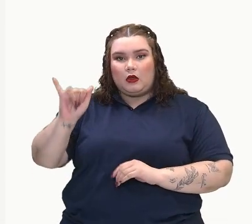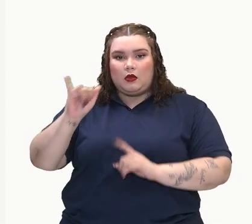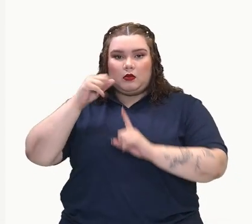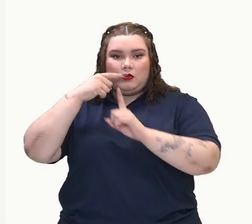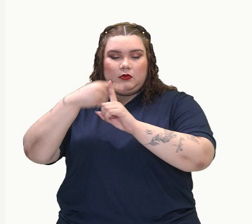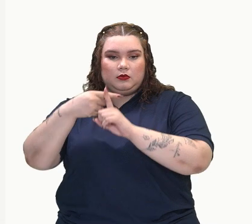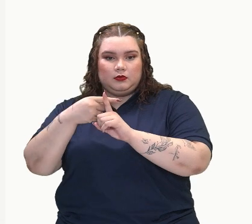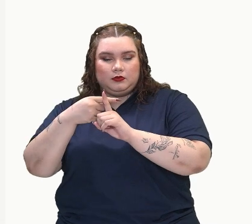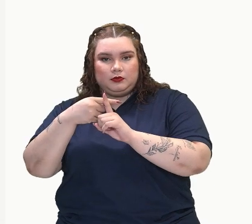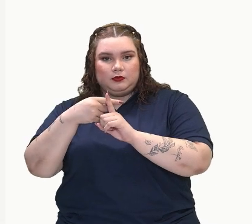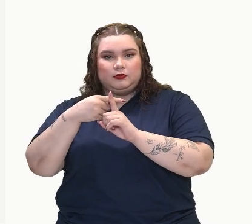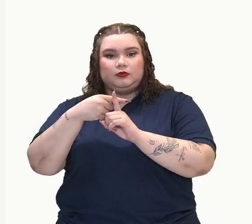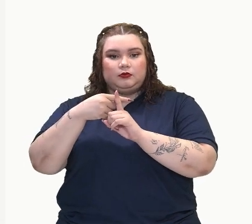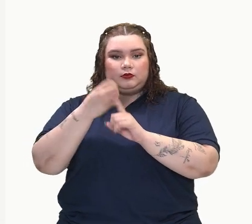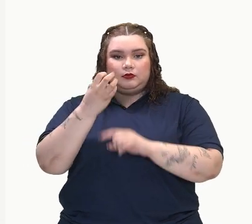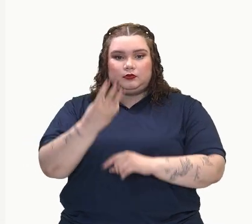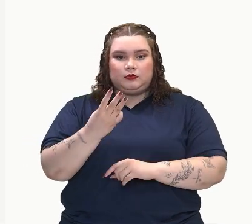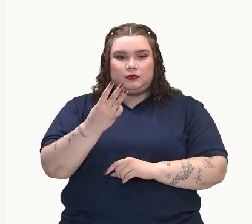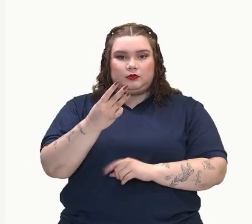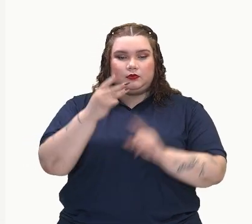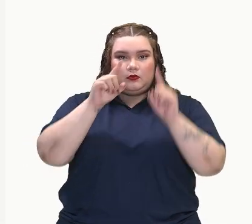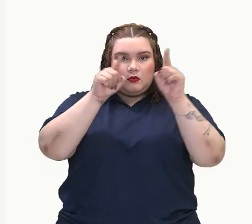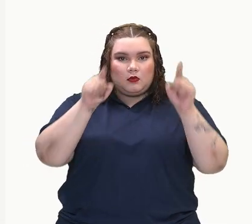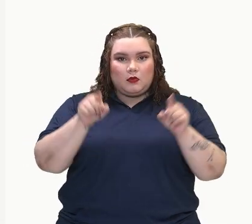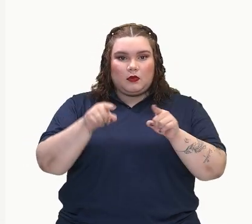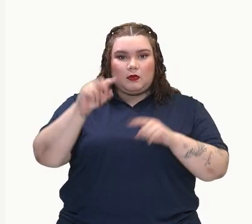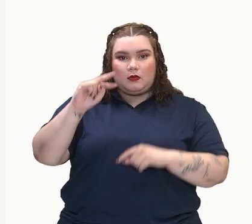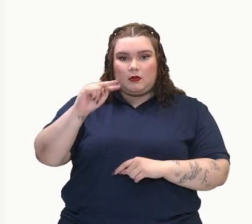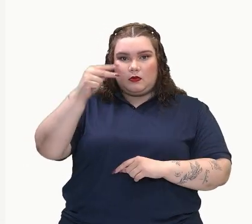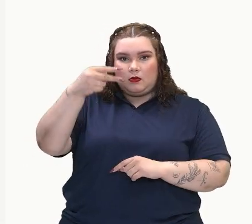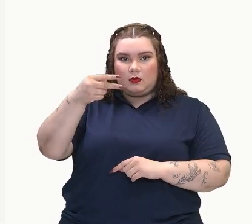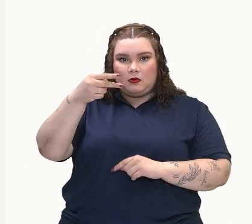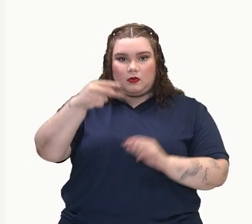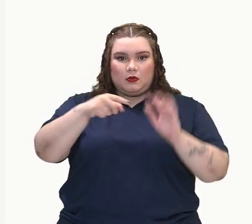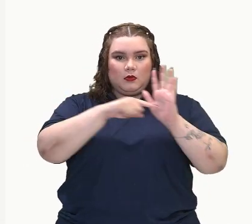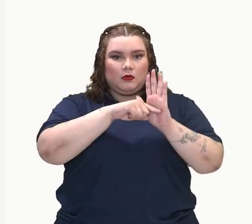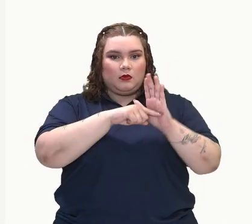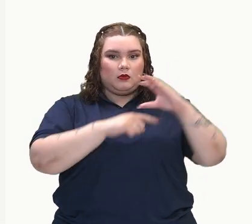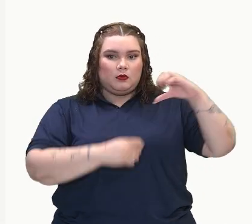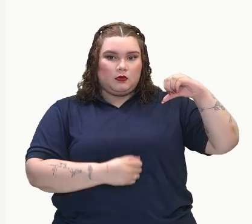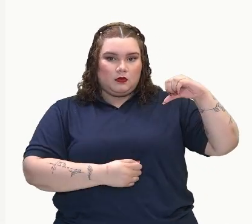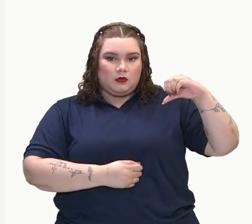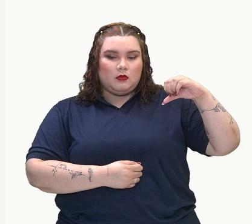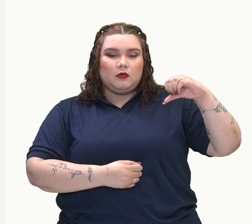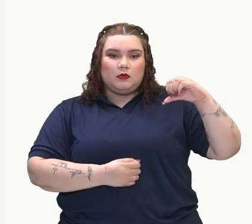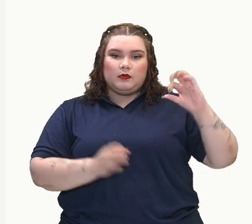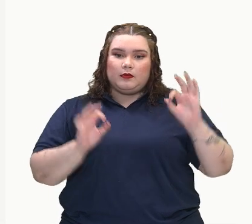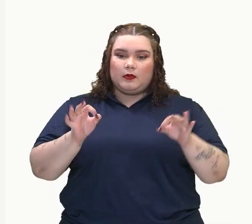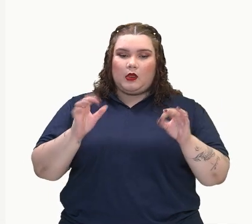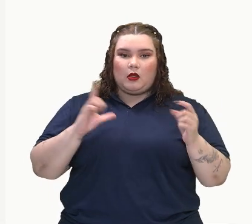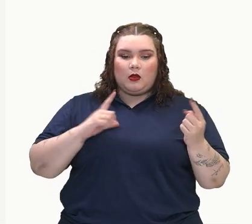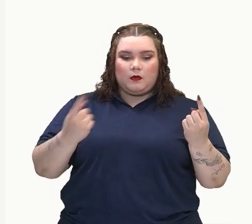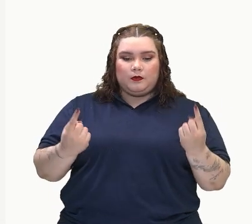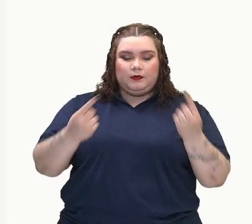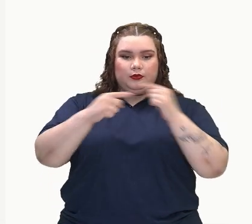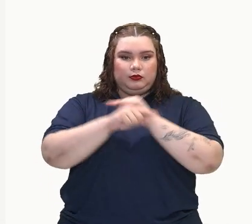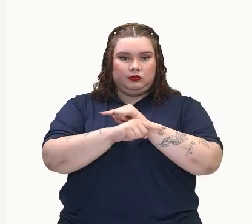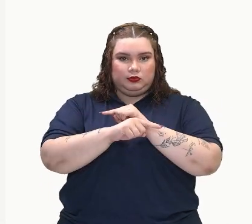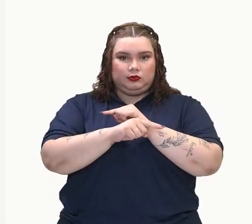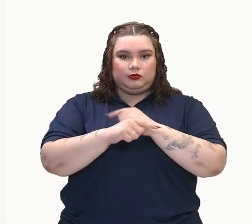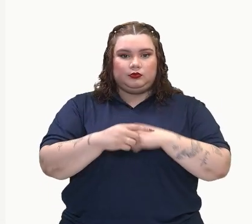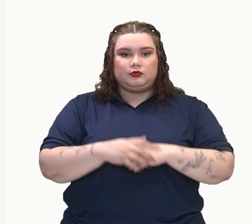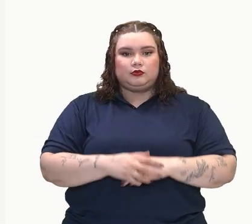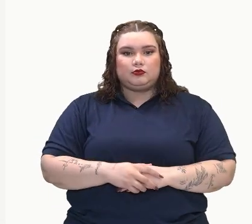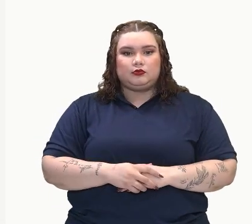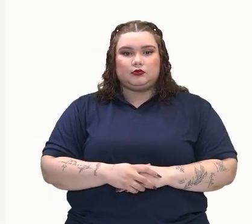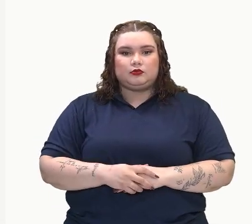mais 3 ao quadrado, né? Menos 9. Aí inverte, né? Menos,